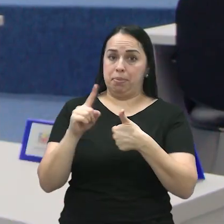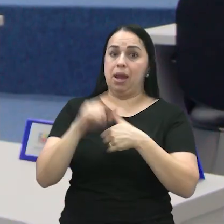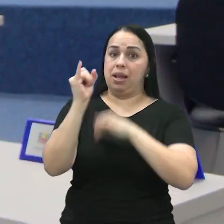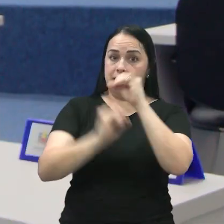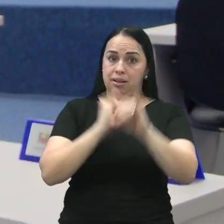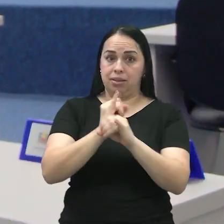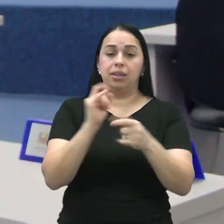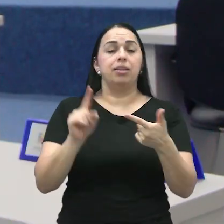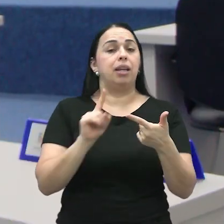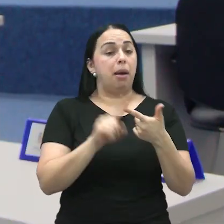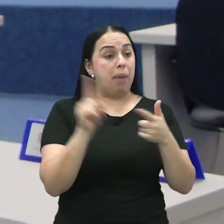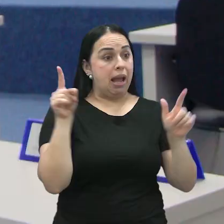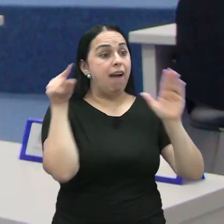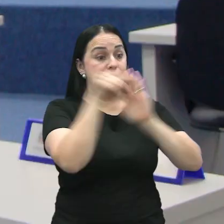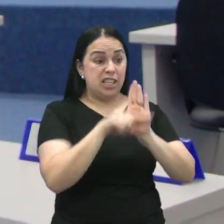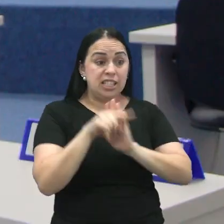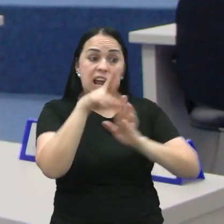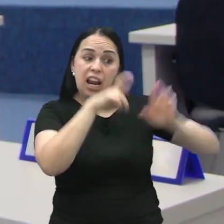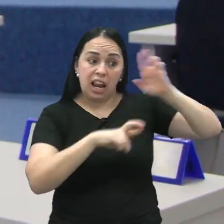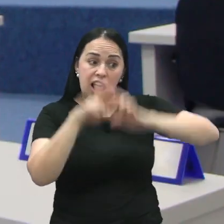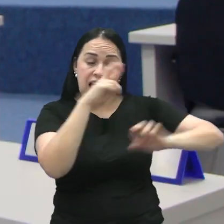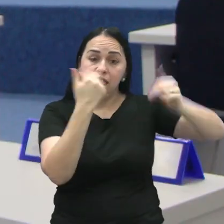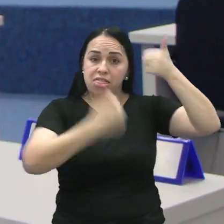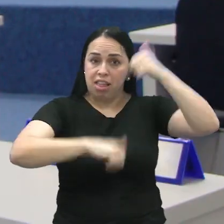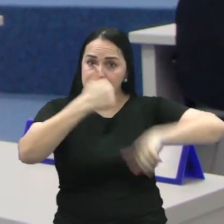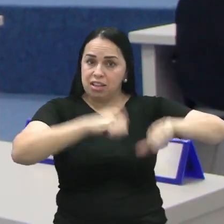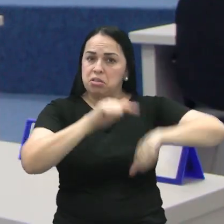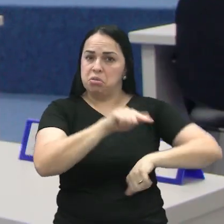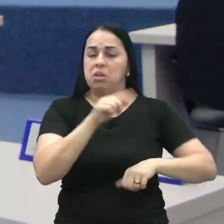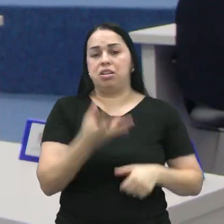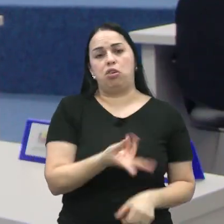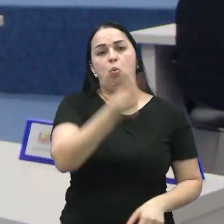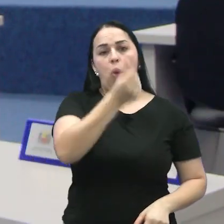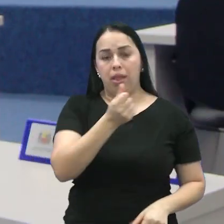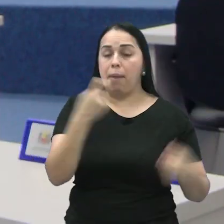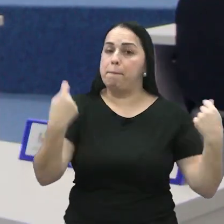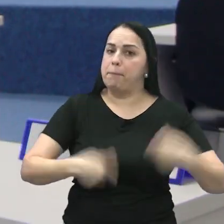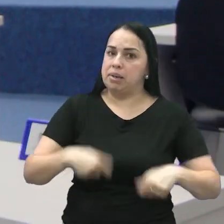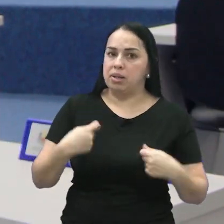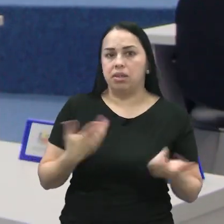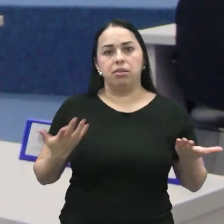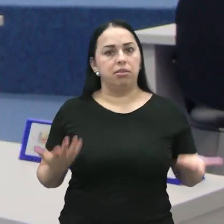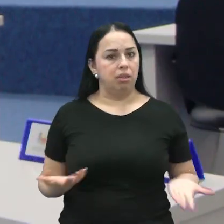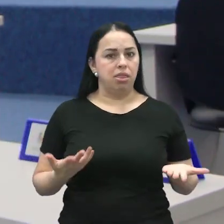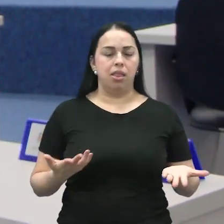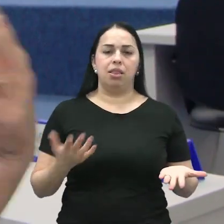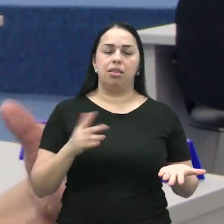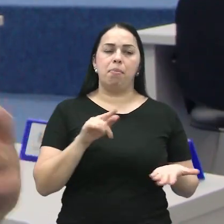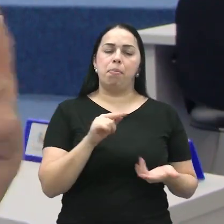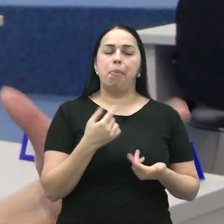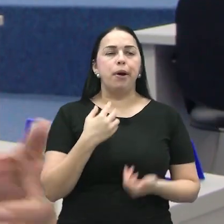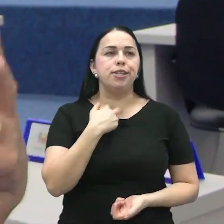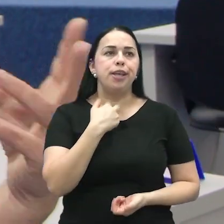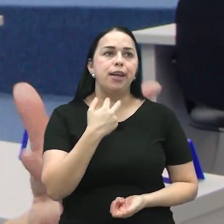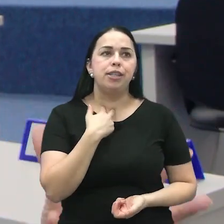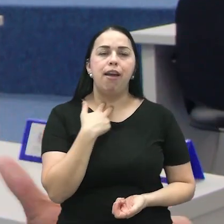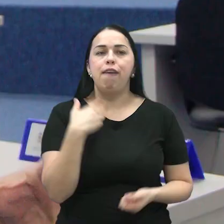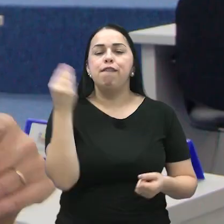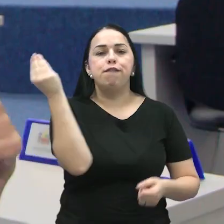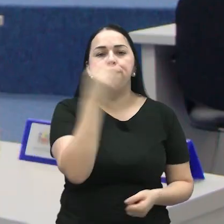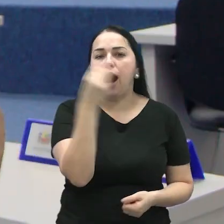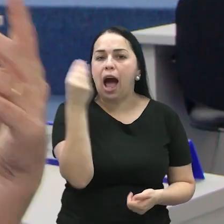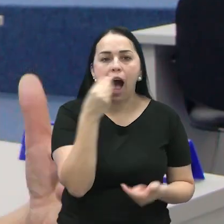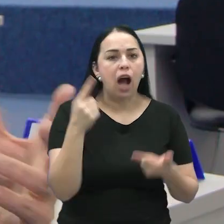primeiro a internet e depois a fiscalização, que esse EAD seja realmente de qualidade, né? Não dá para ser um curso